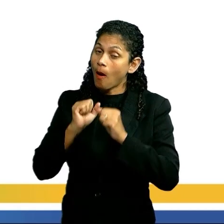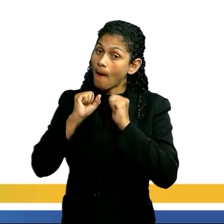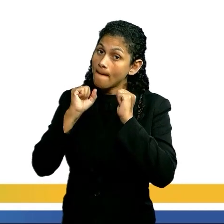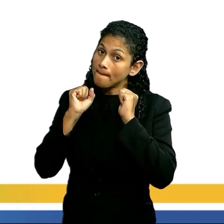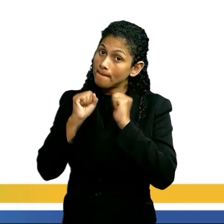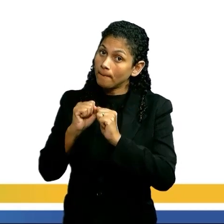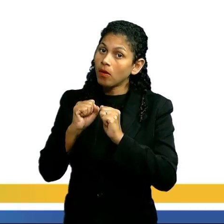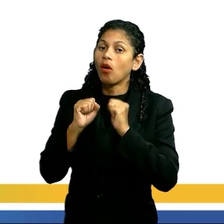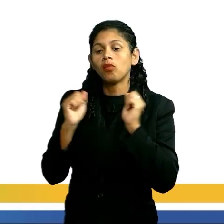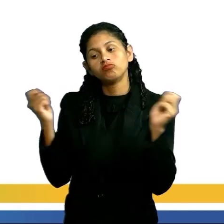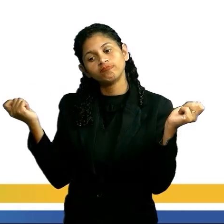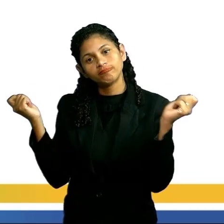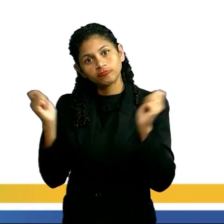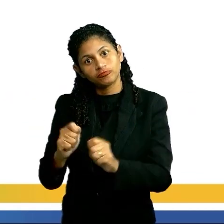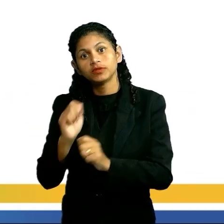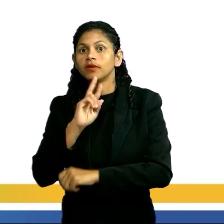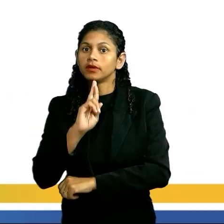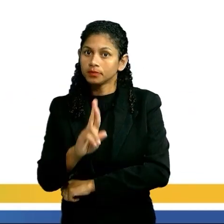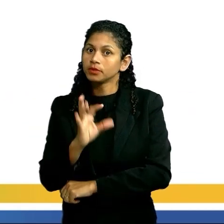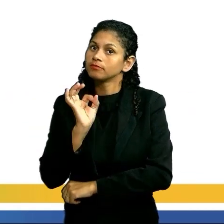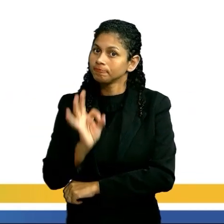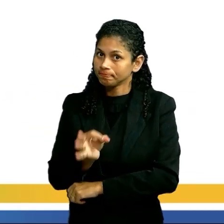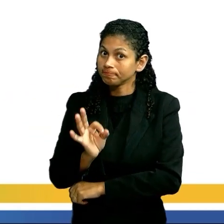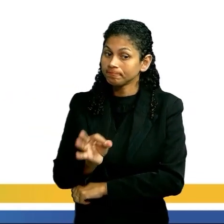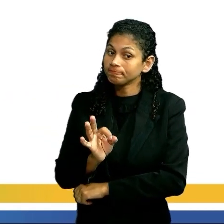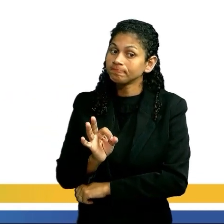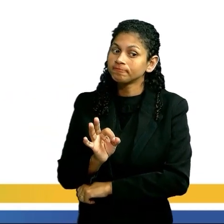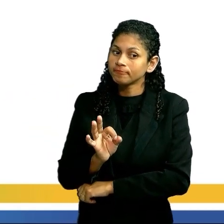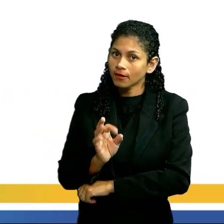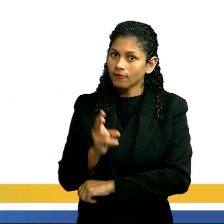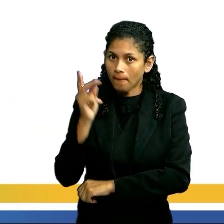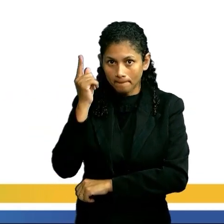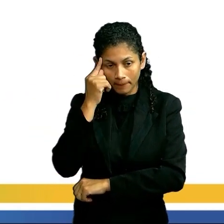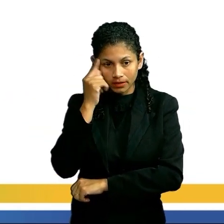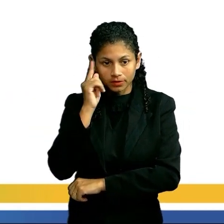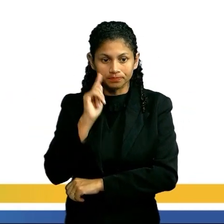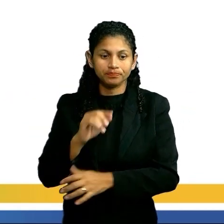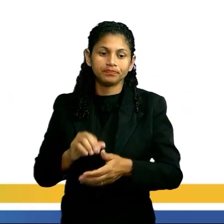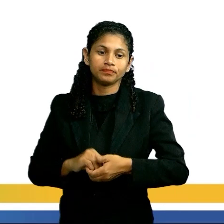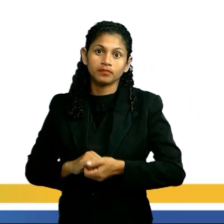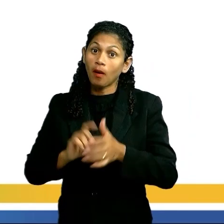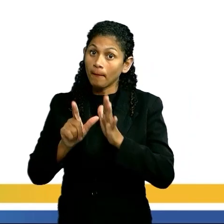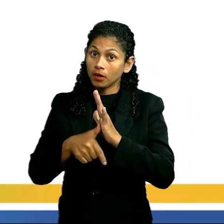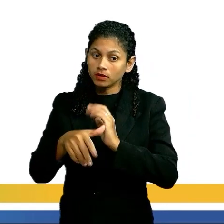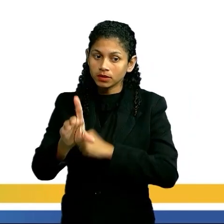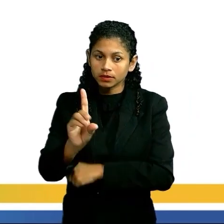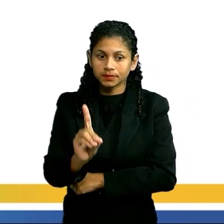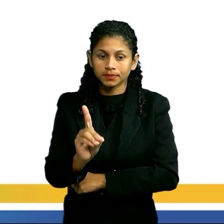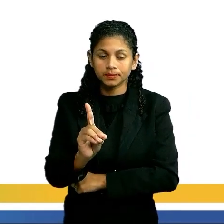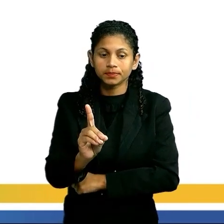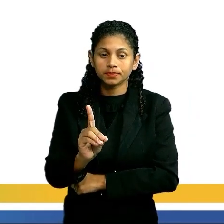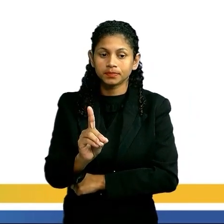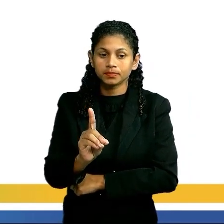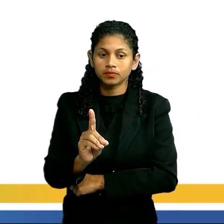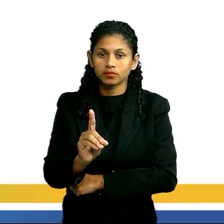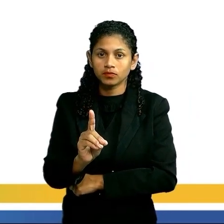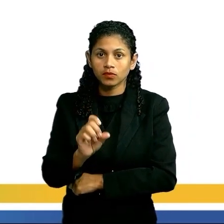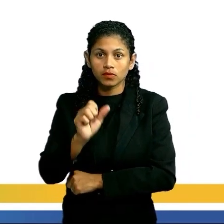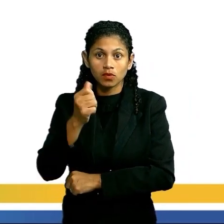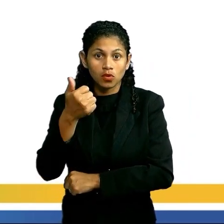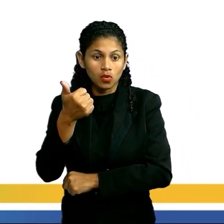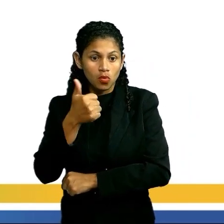resposta correta. Então, vamos deixar aí em stand-by. D, 11 átomos de